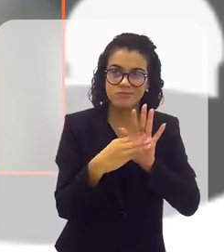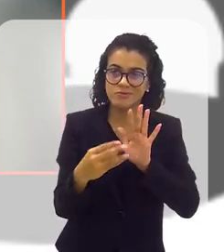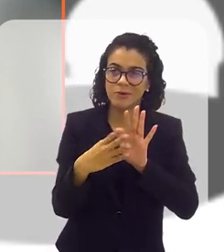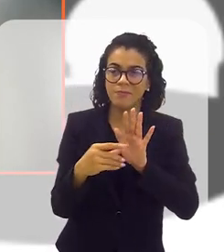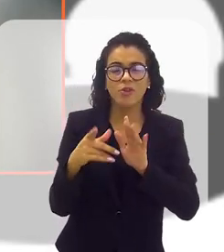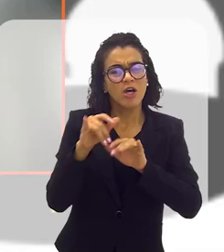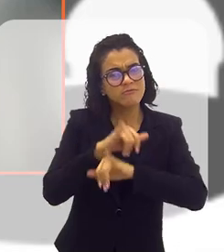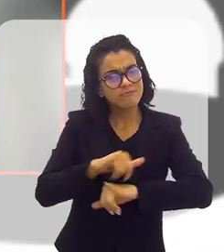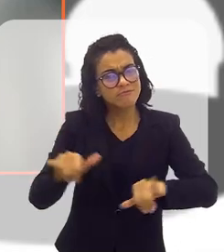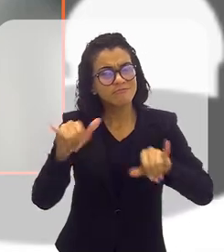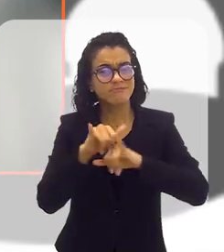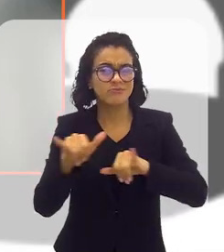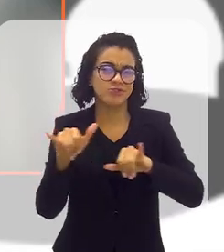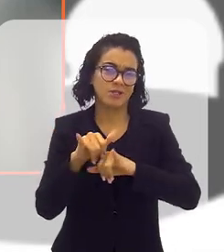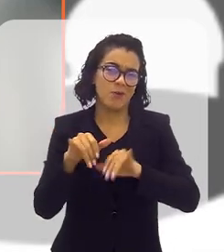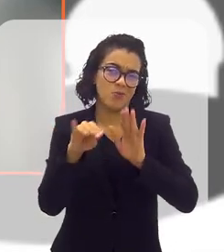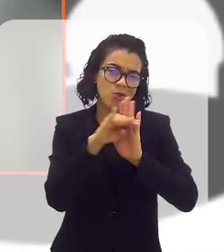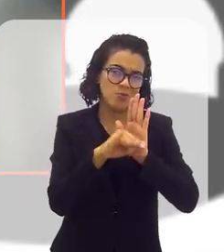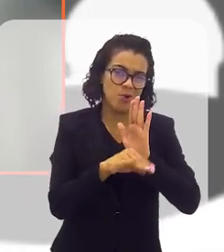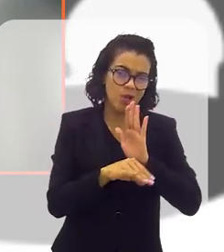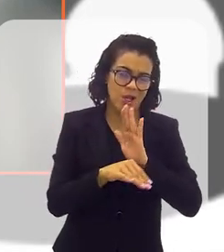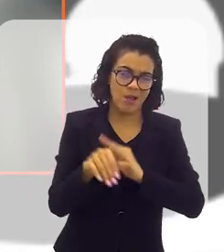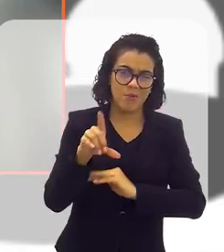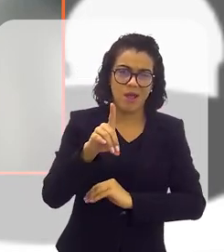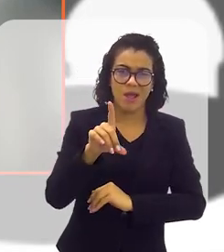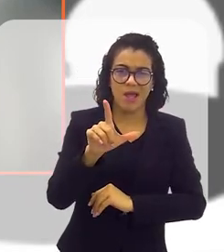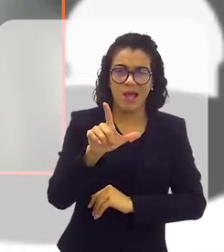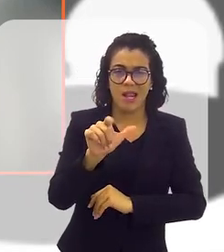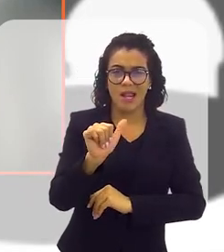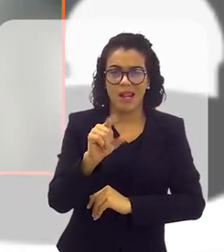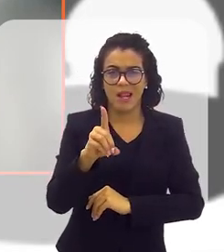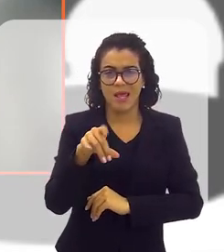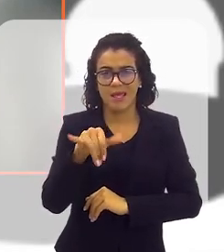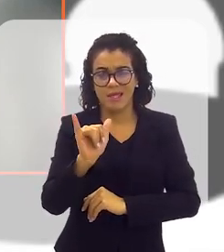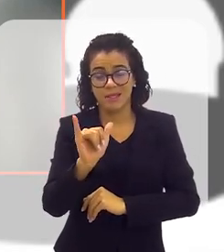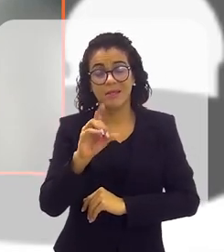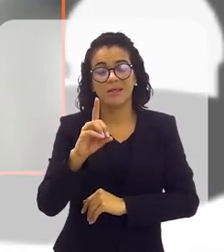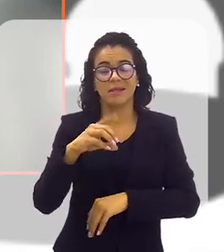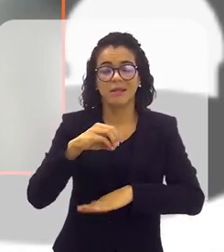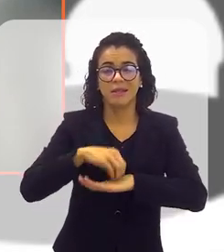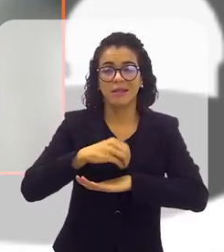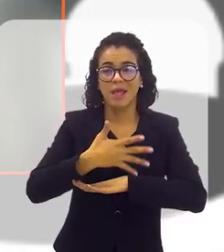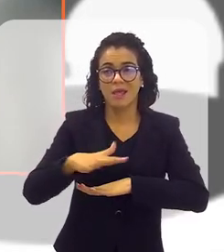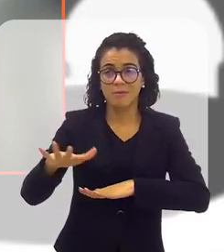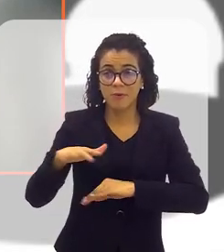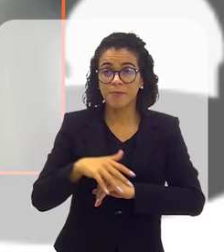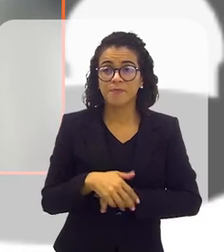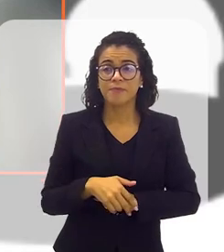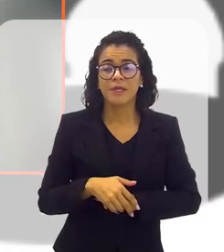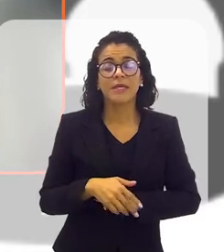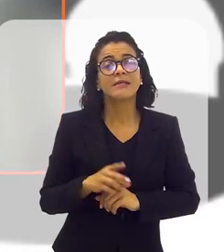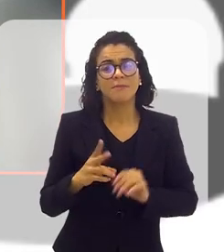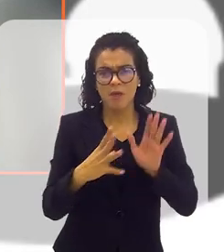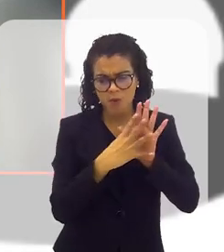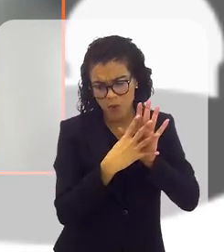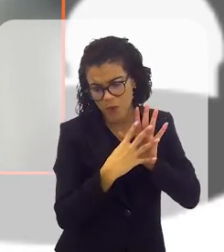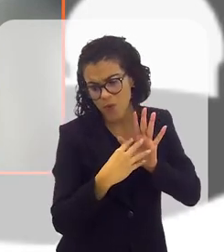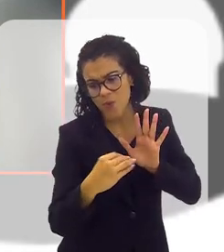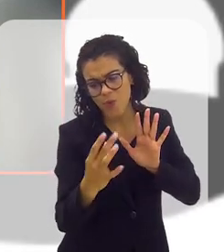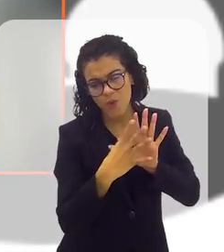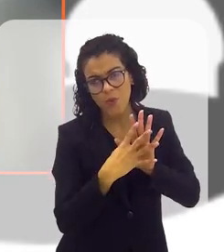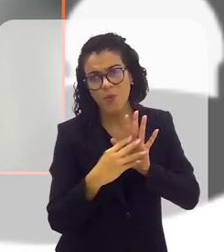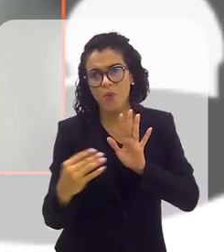divulgado muito isso no Lady Diamond. Nós temos muitas empresárias de médio, pequeno, médio porte, e que têm